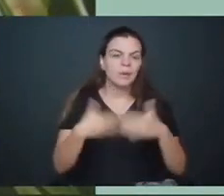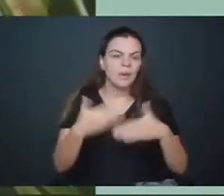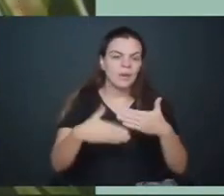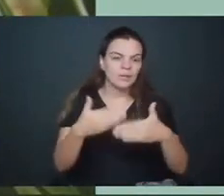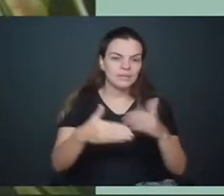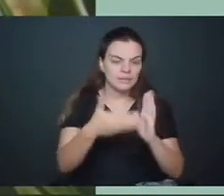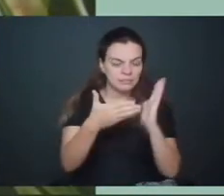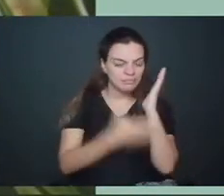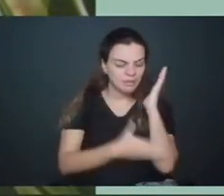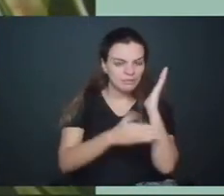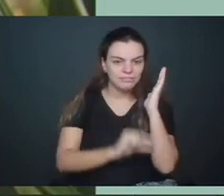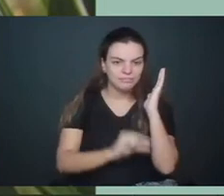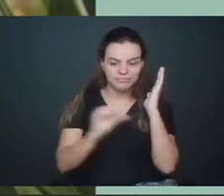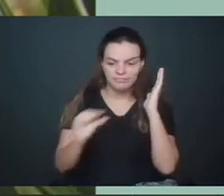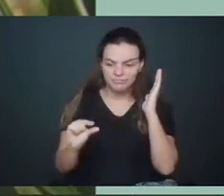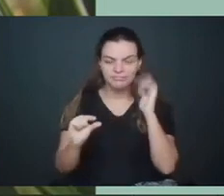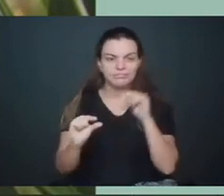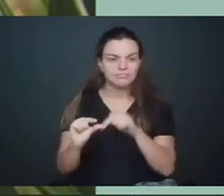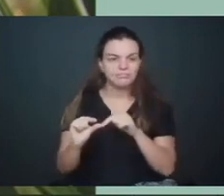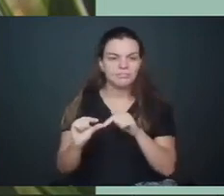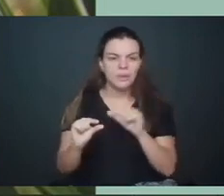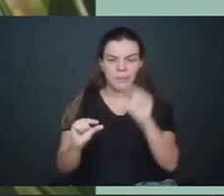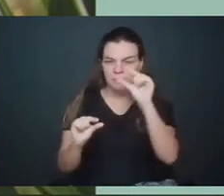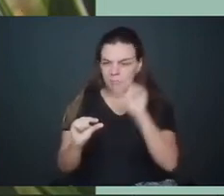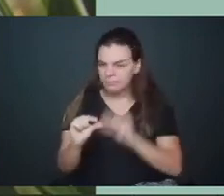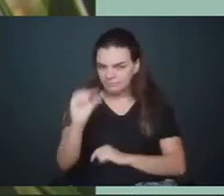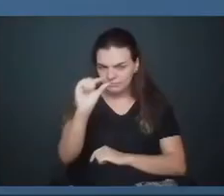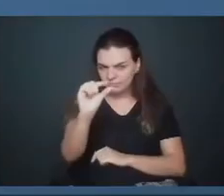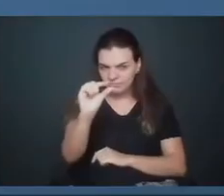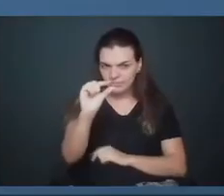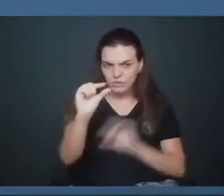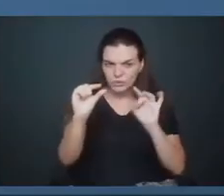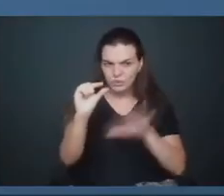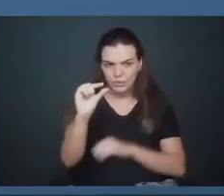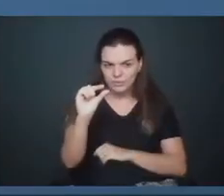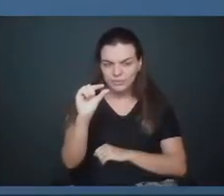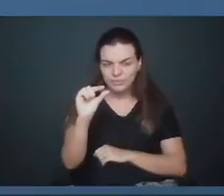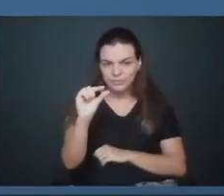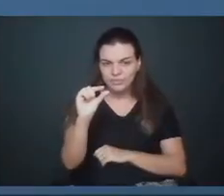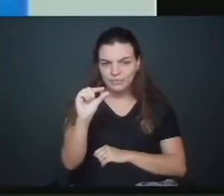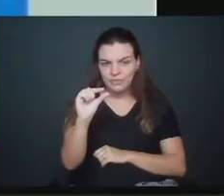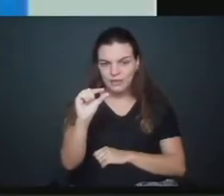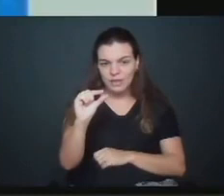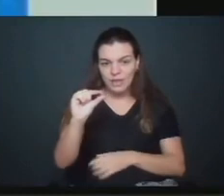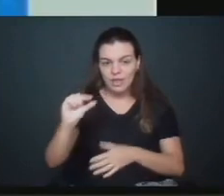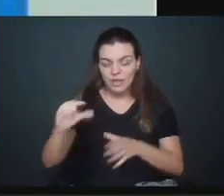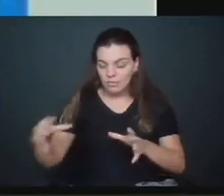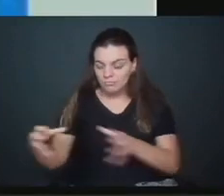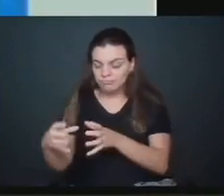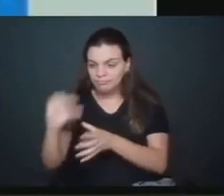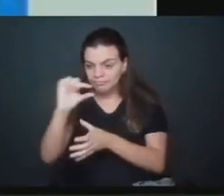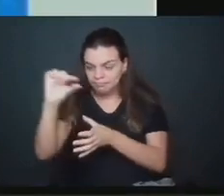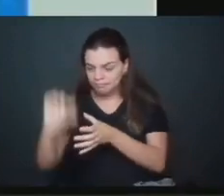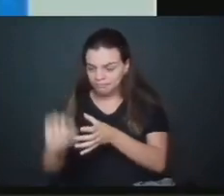dar. Tira-se uma casquinha de uma planta selecionada e se coloca ali, ó. Coloca ali... Olha ali,